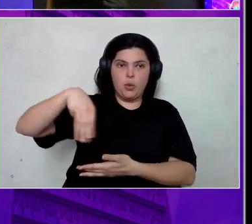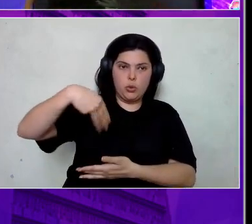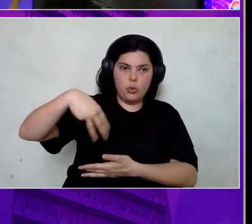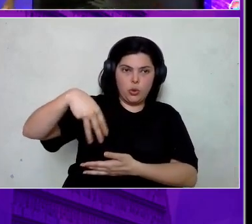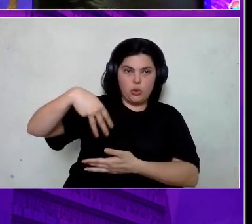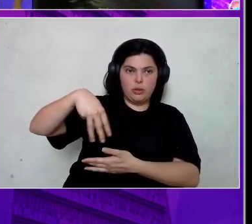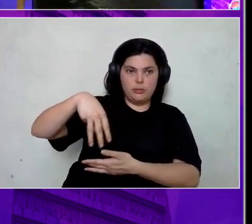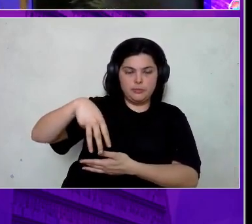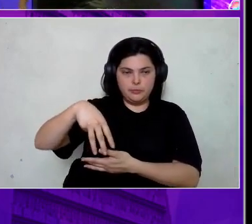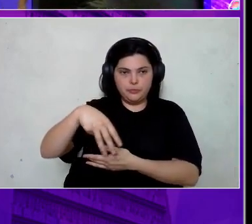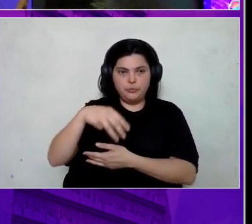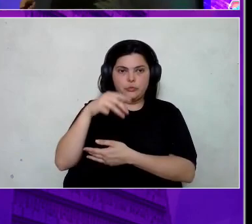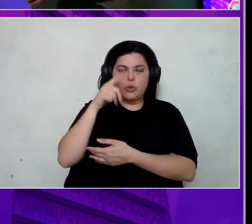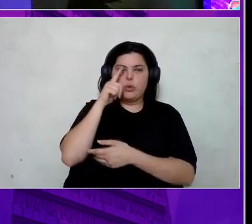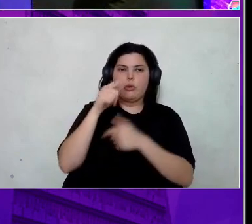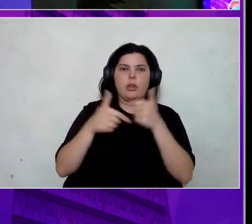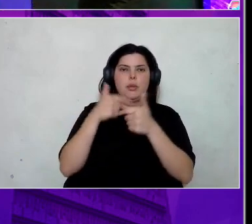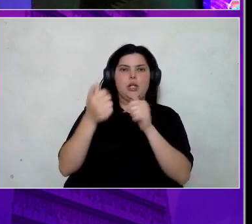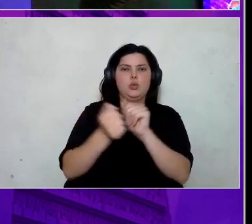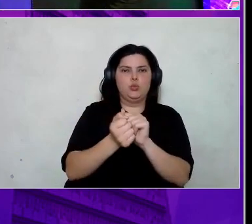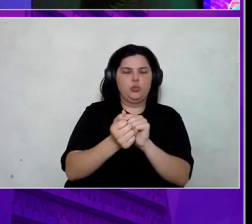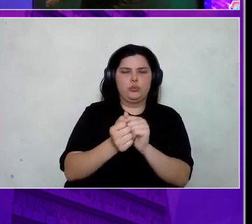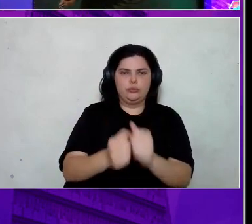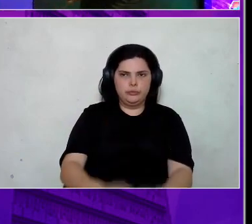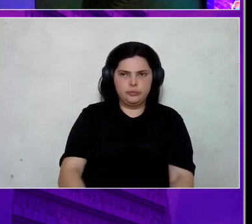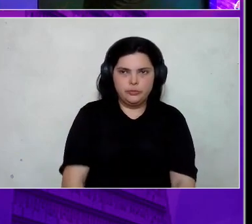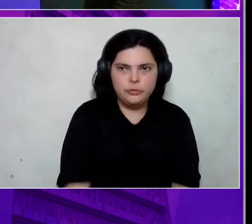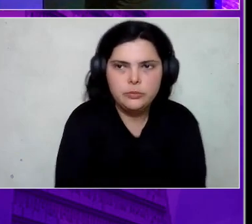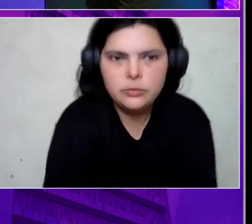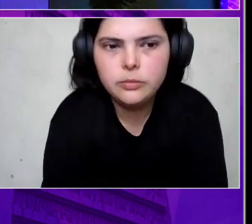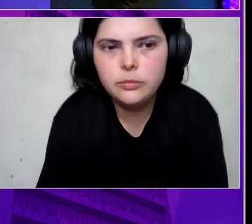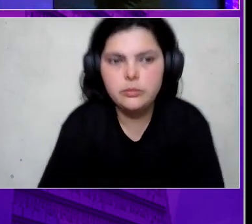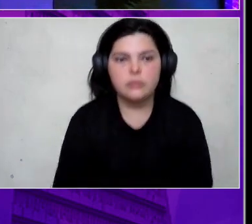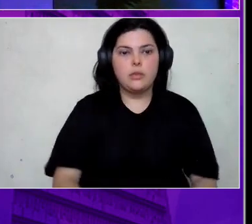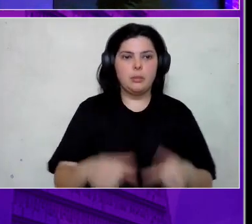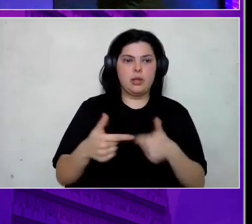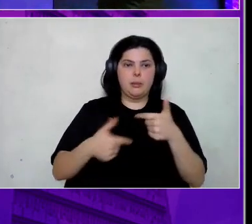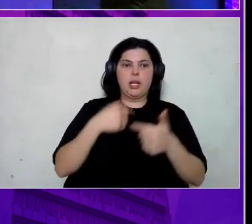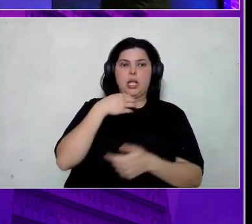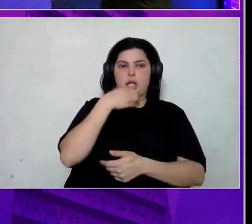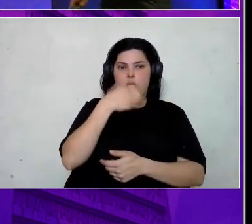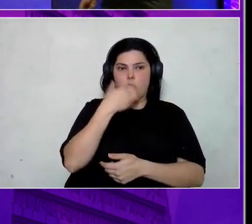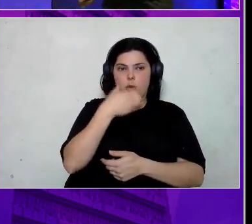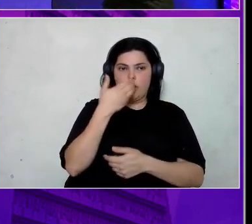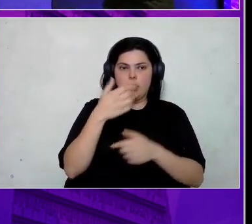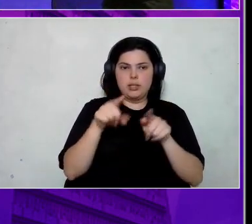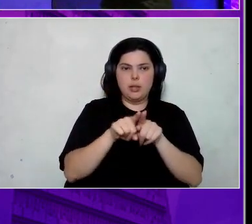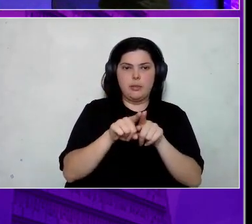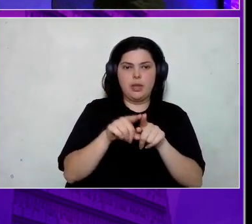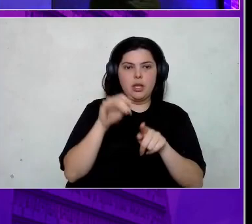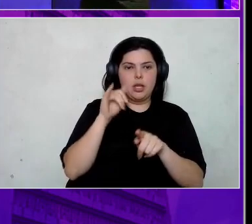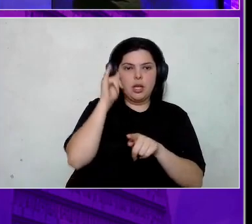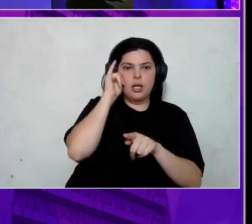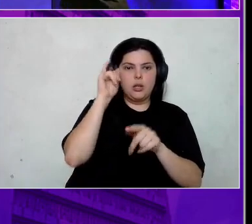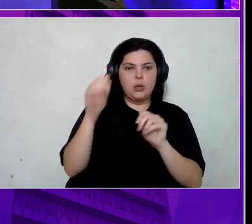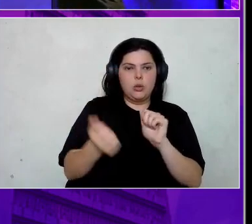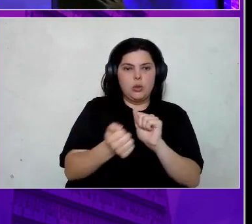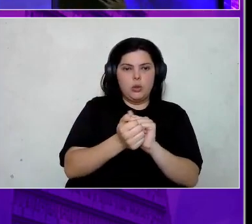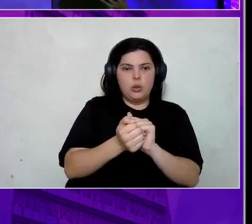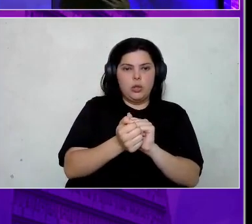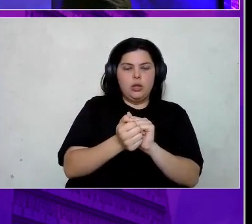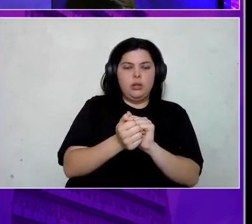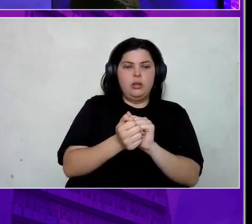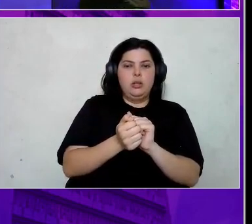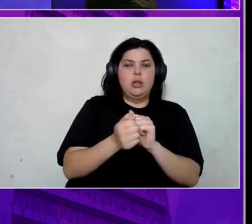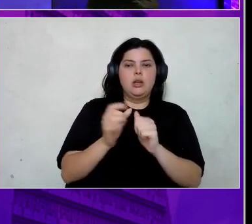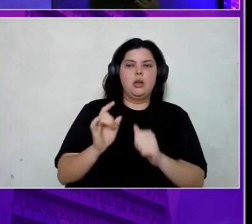conseguiu trabalhar ali junto com eles. Trabalhei também com iOS, Android embarcado e, assim, a última empresa